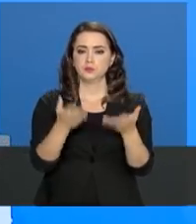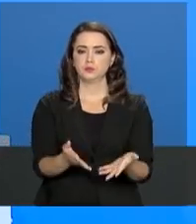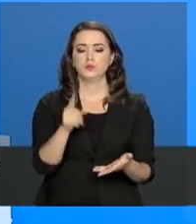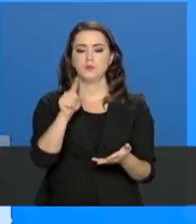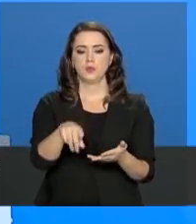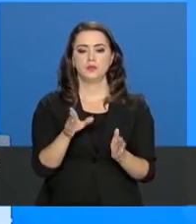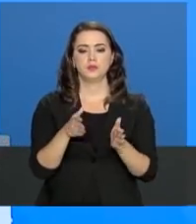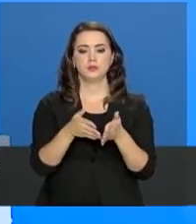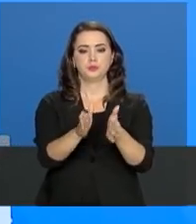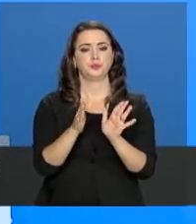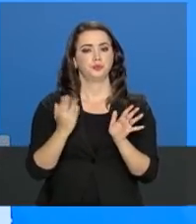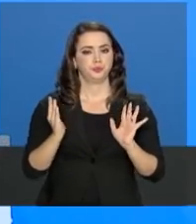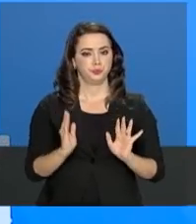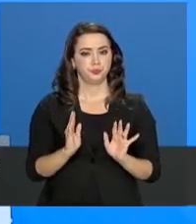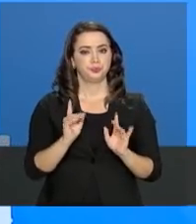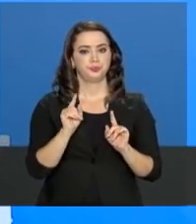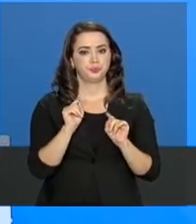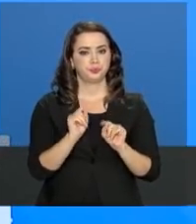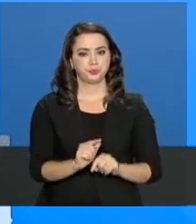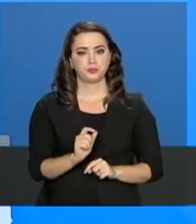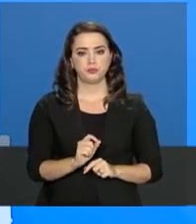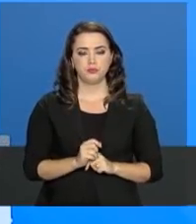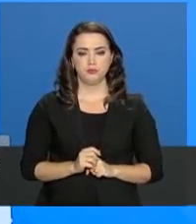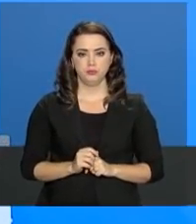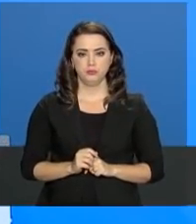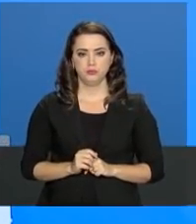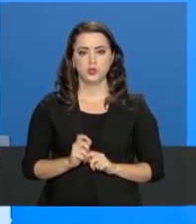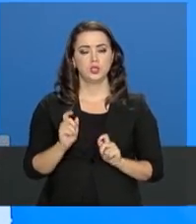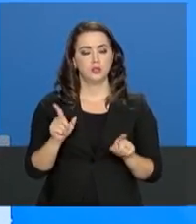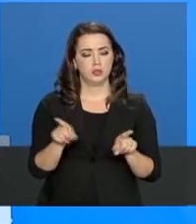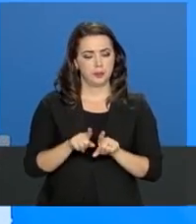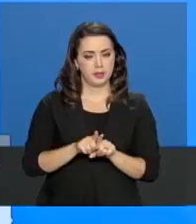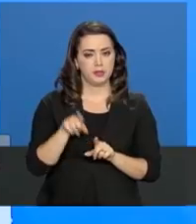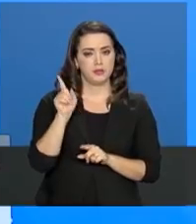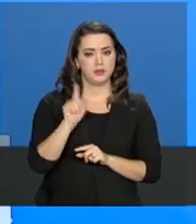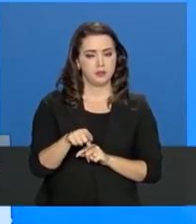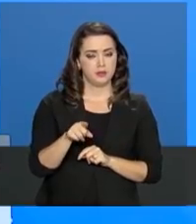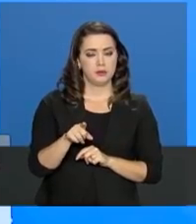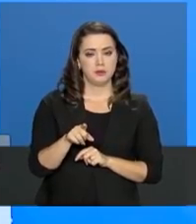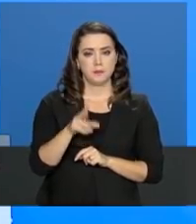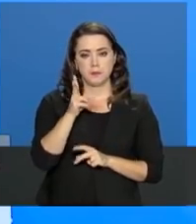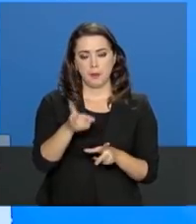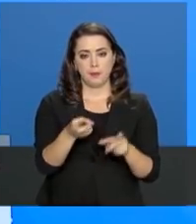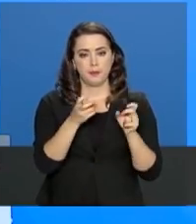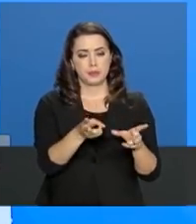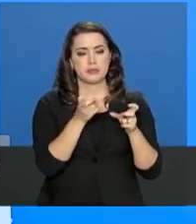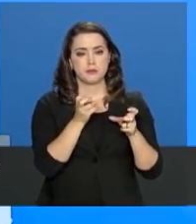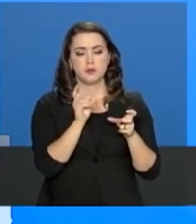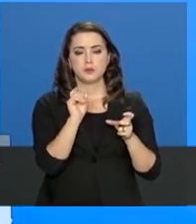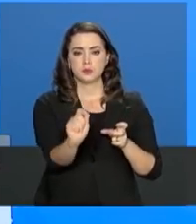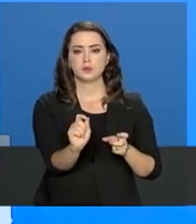direção não é e eu pude pode verificar que todos